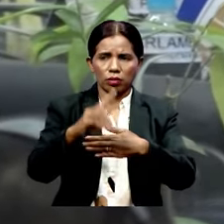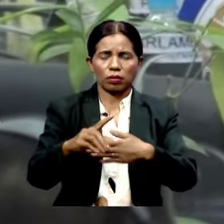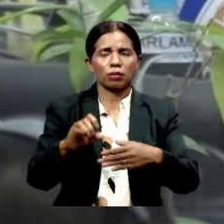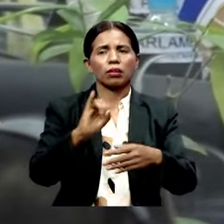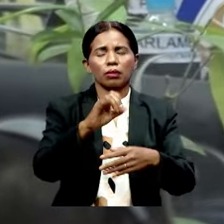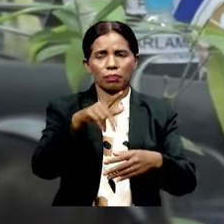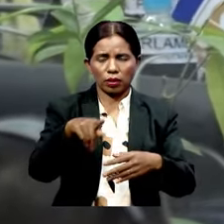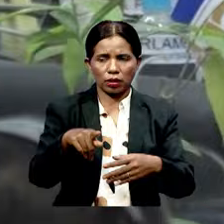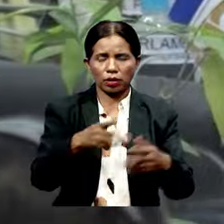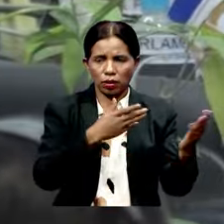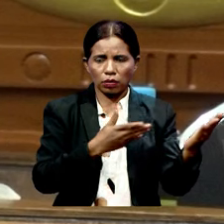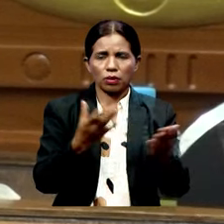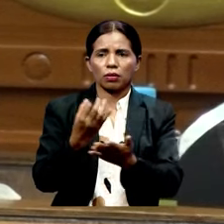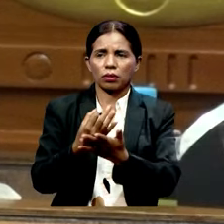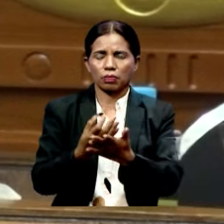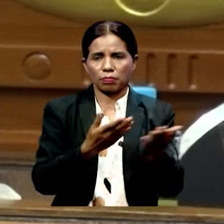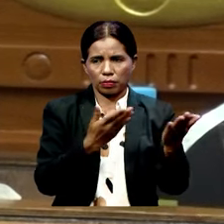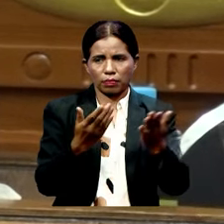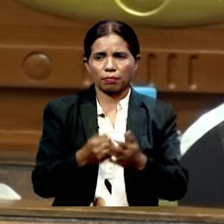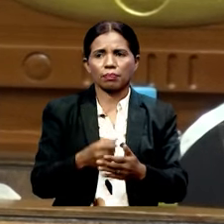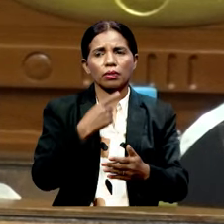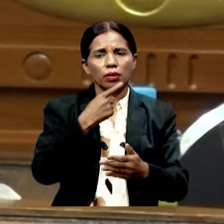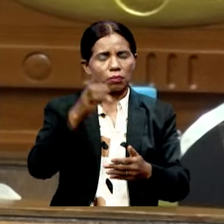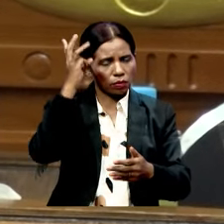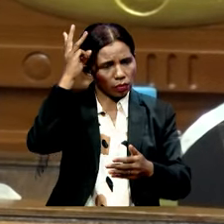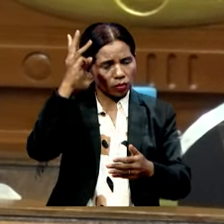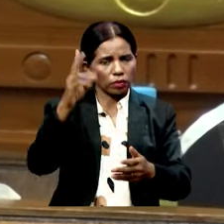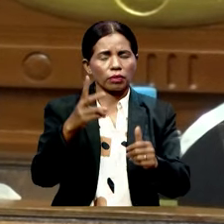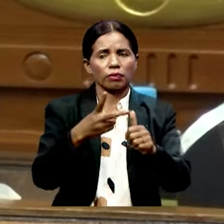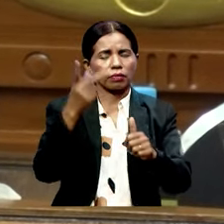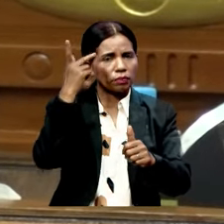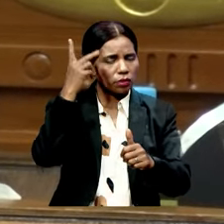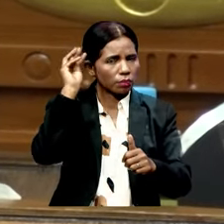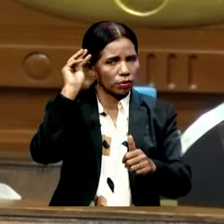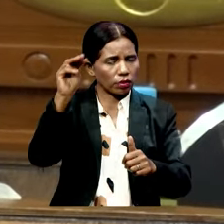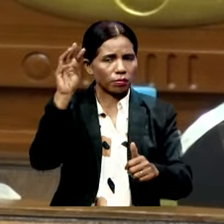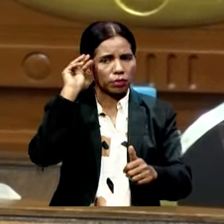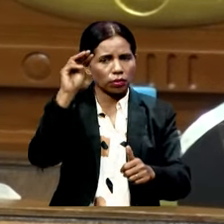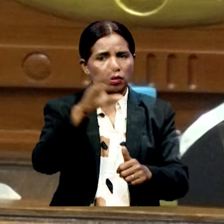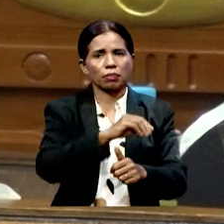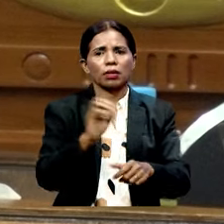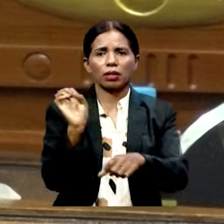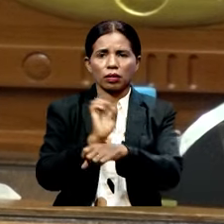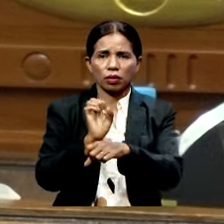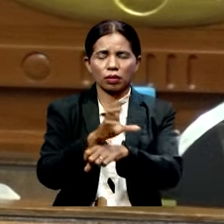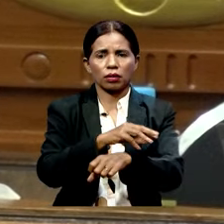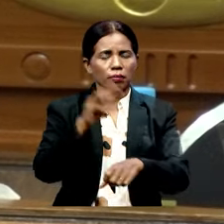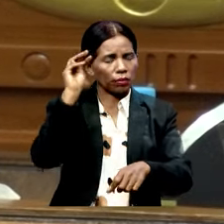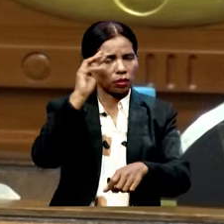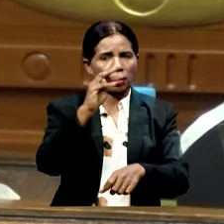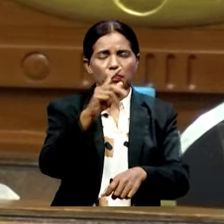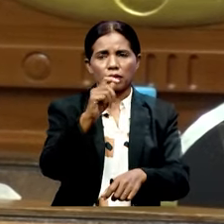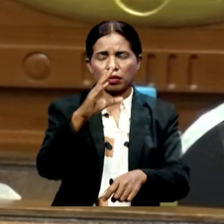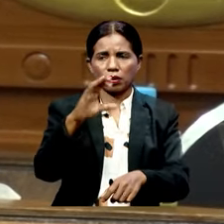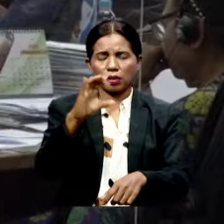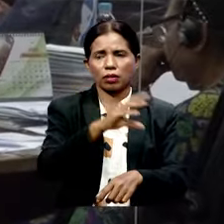que hatama filar fale osan. Hatamba preocupação, né? Vice-primeiro-ministro, no ministro coordenador assunto econômico, no ministro turismo no